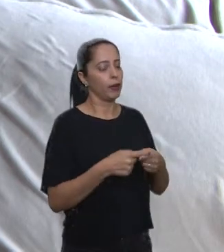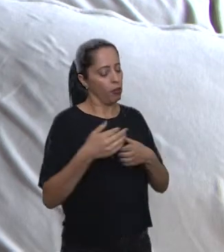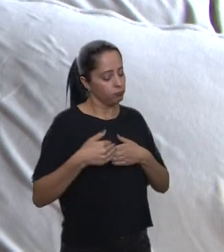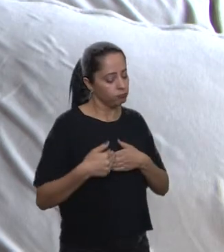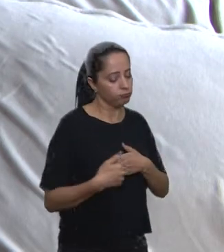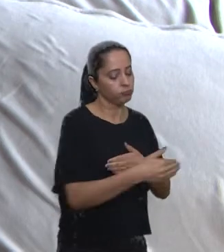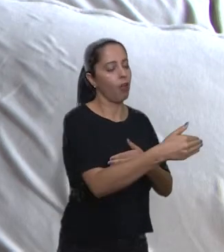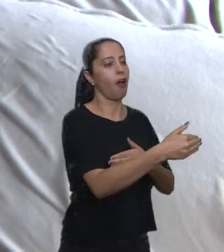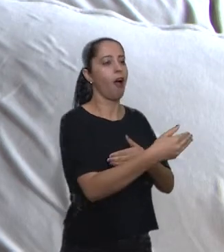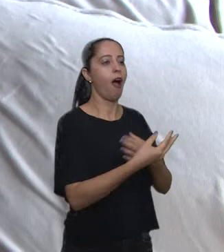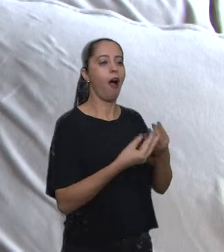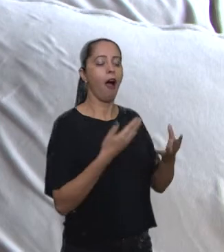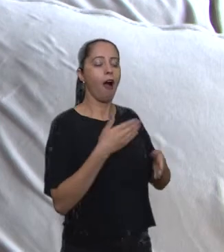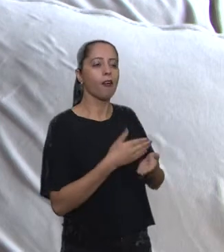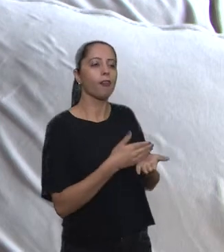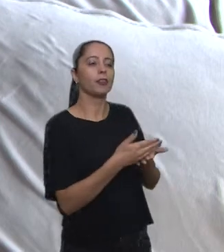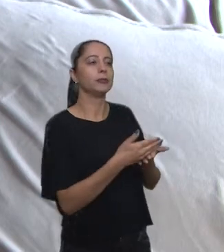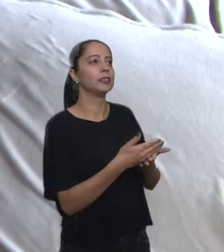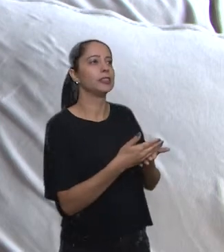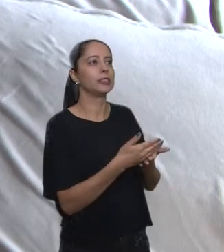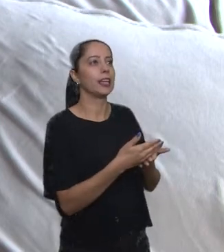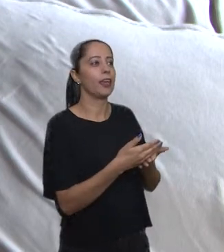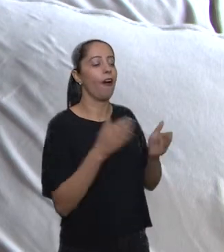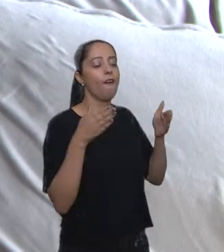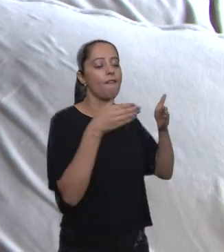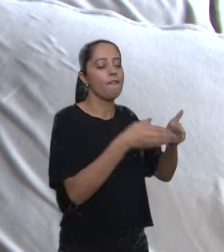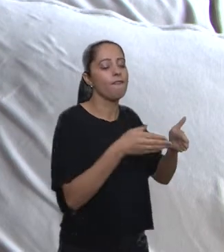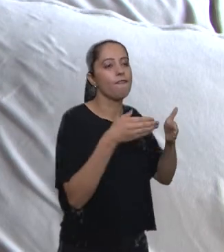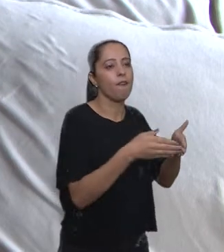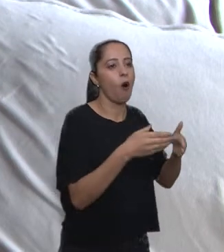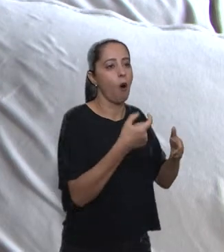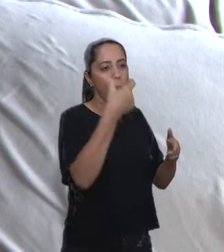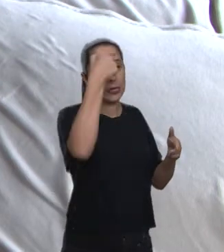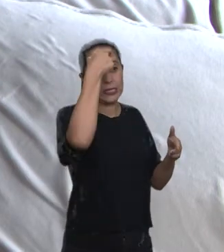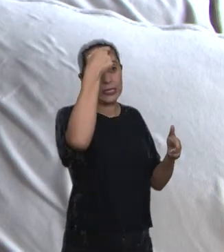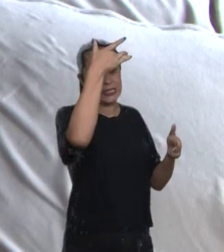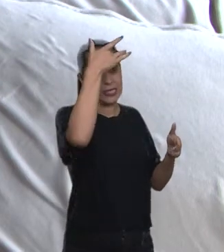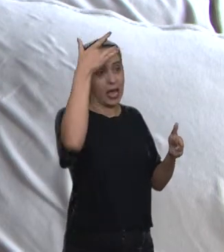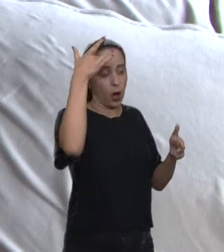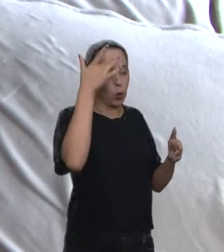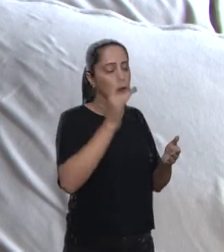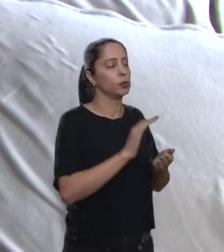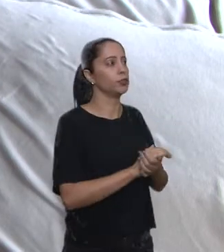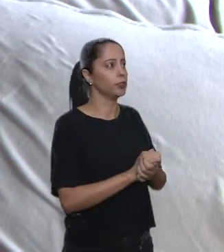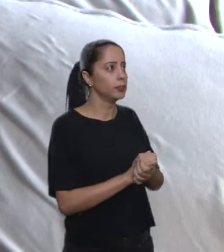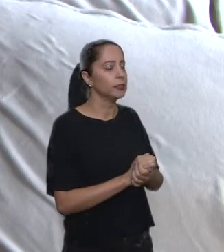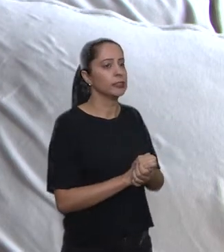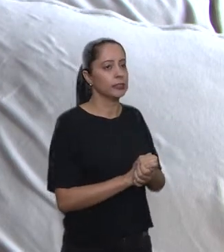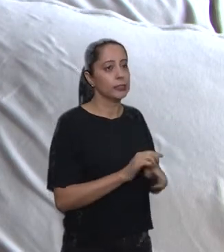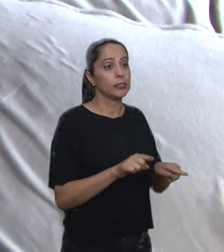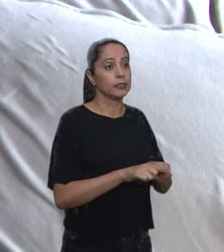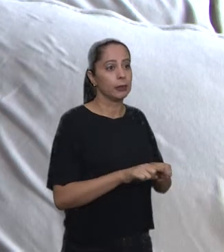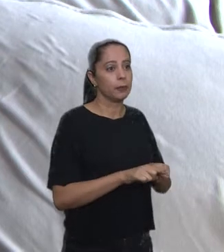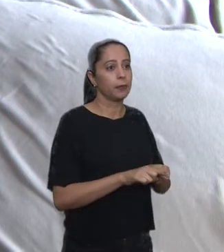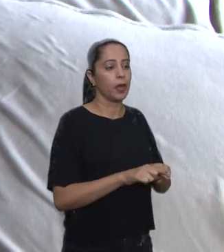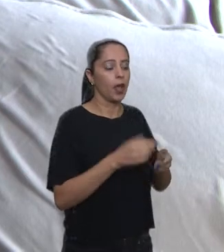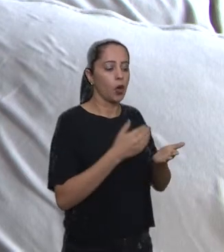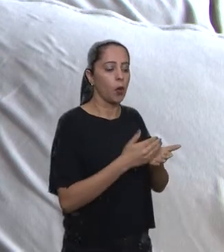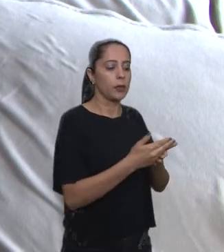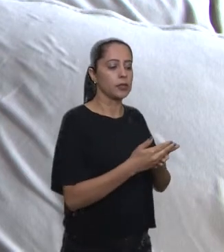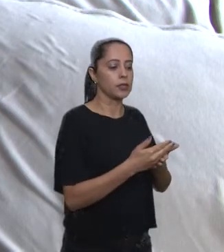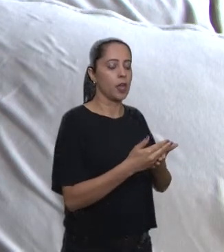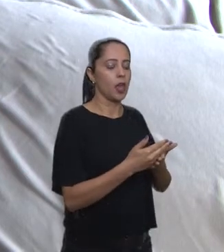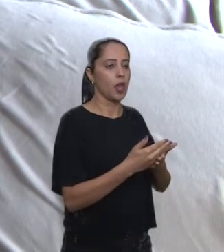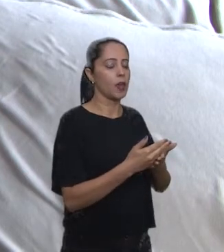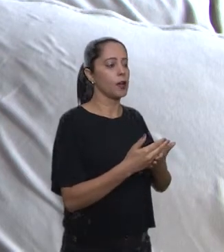partir daí eu comecei a focar muito mais na minha saúde mental. e comecei a acreditar em